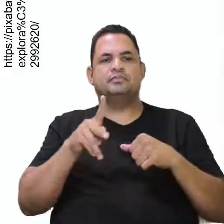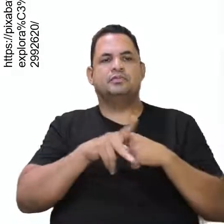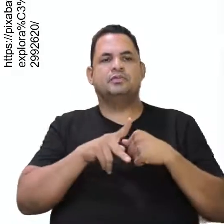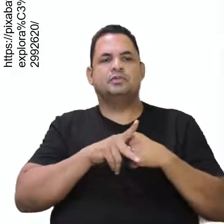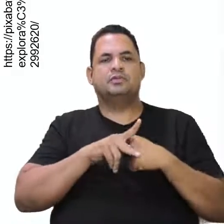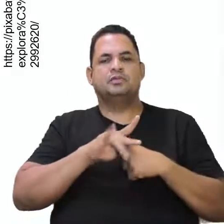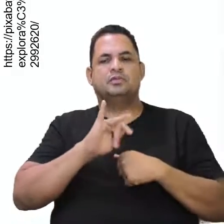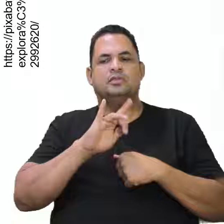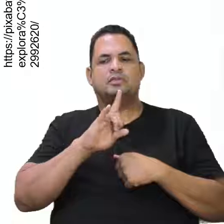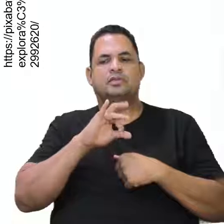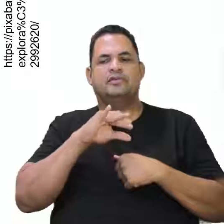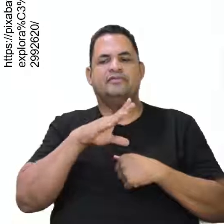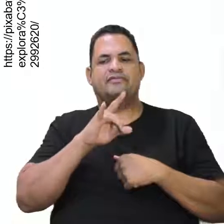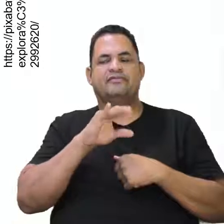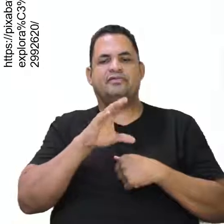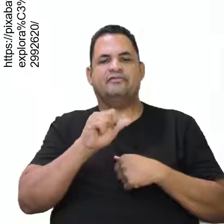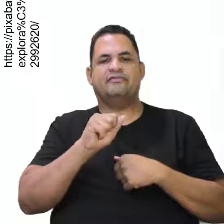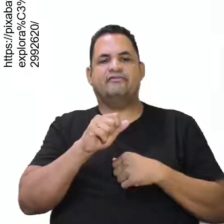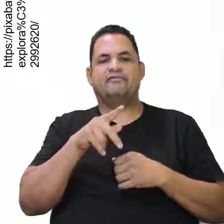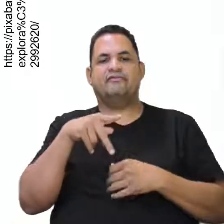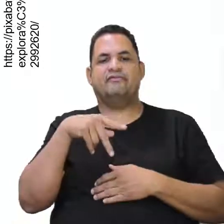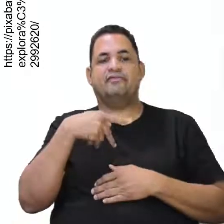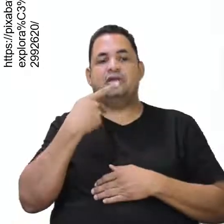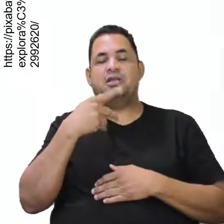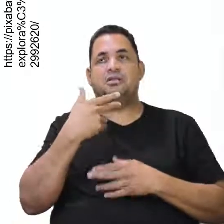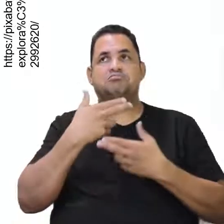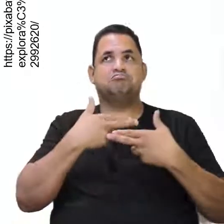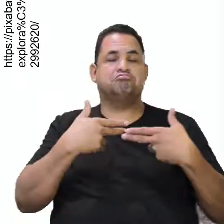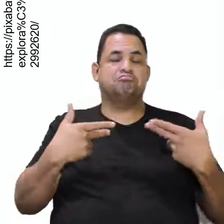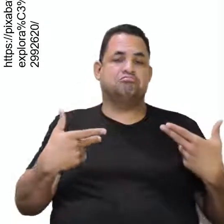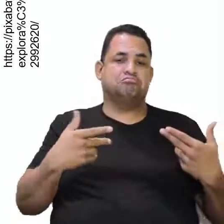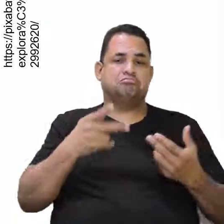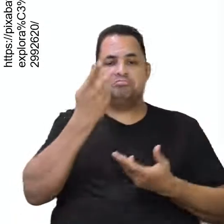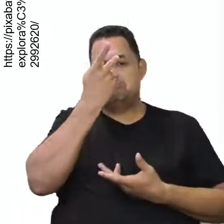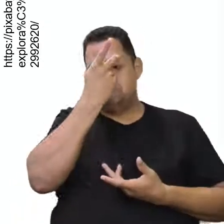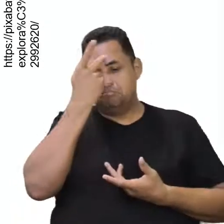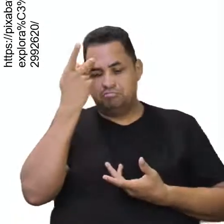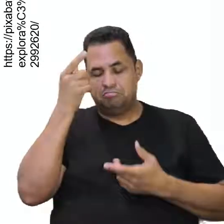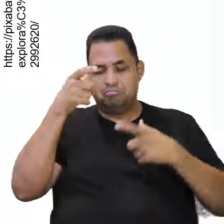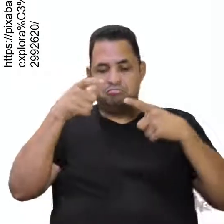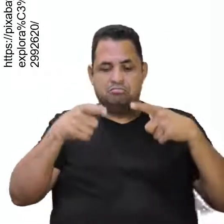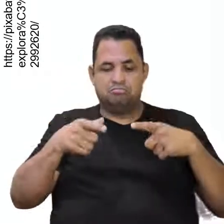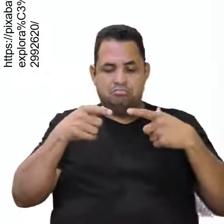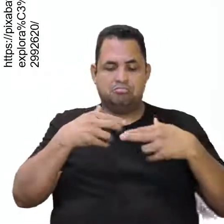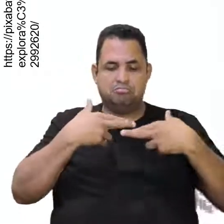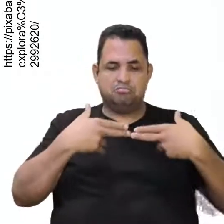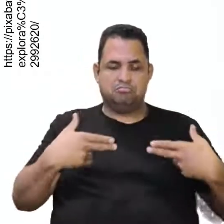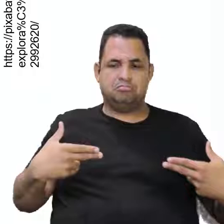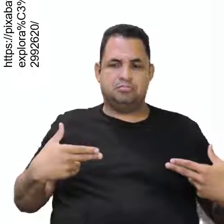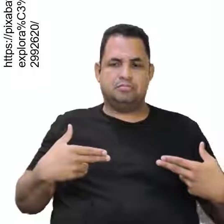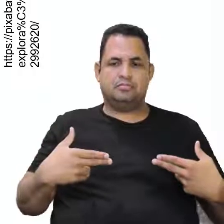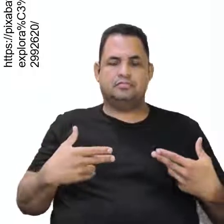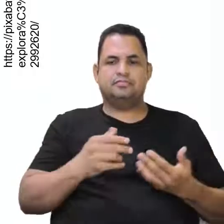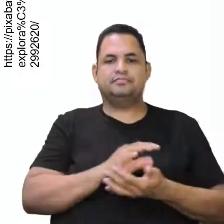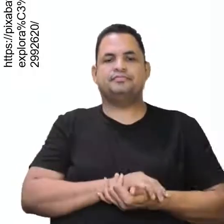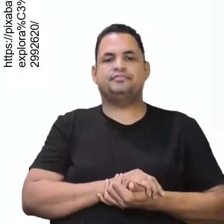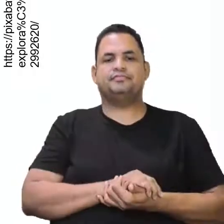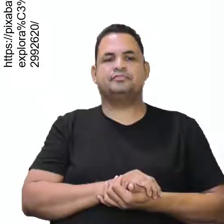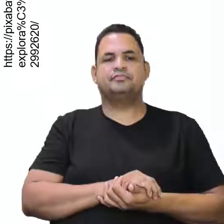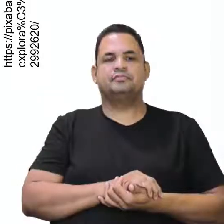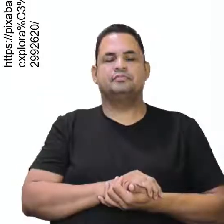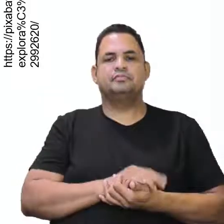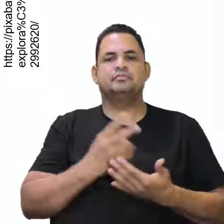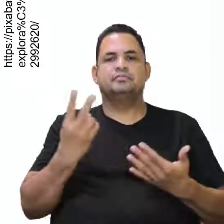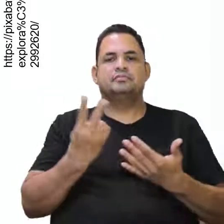pronomes indefinidos para falar de outras coisas. Pessoas, lugares e coisas. Então,